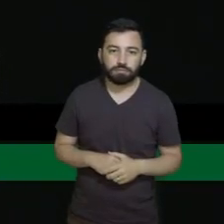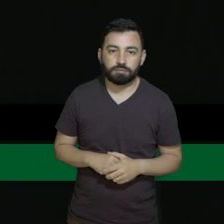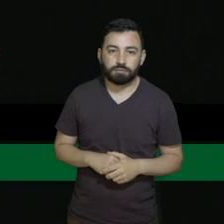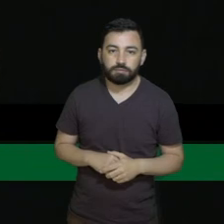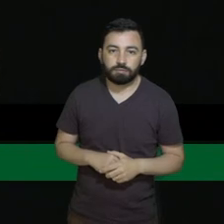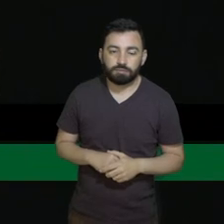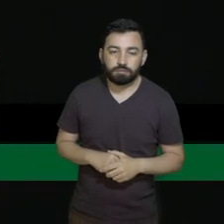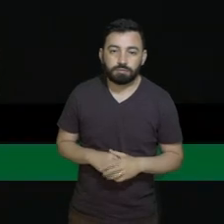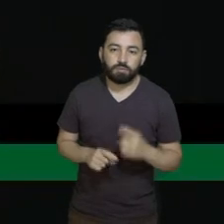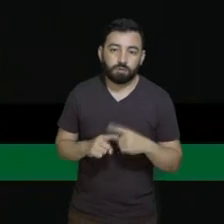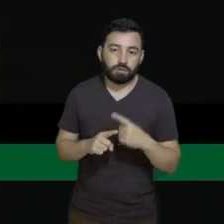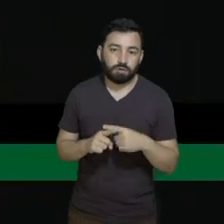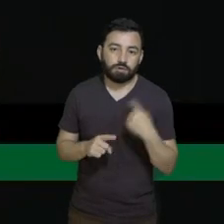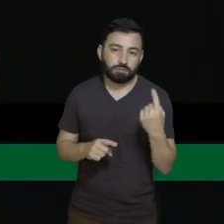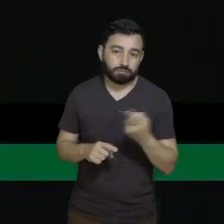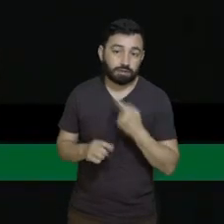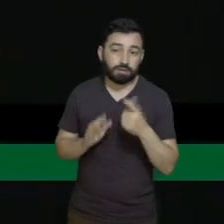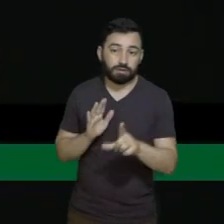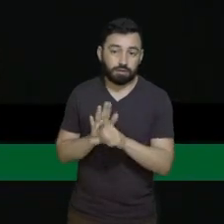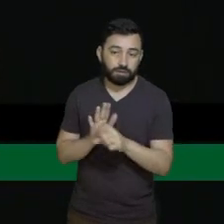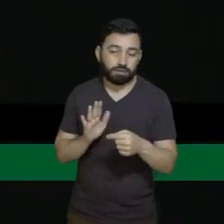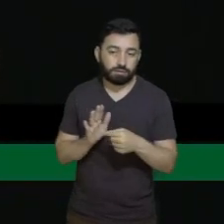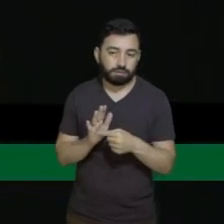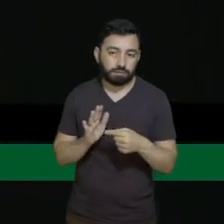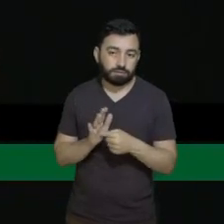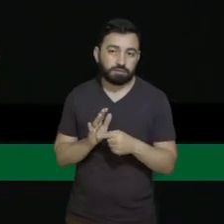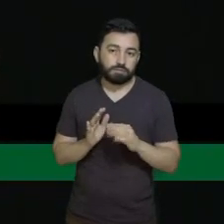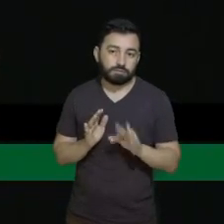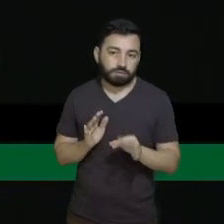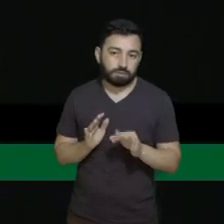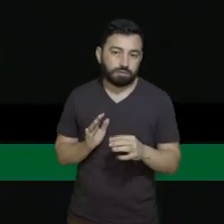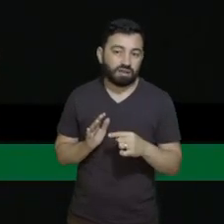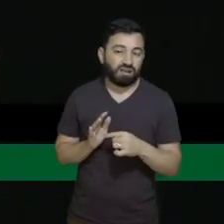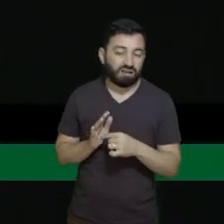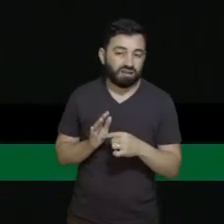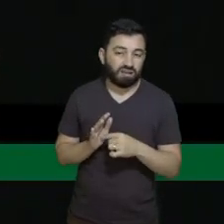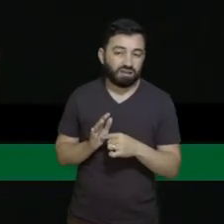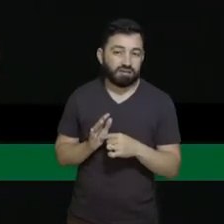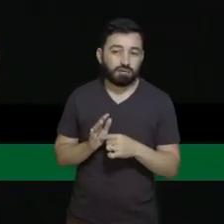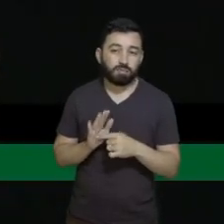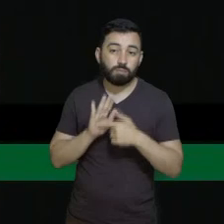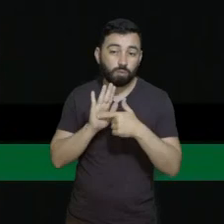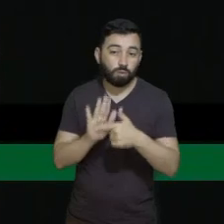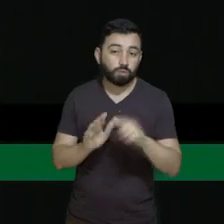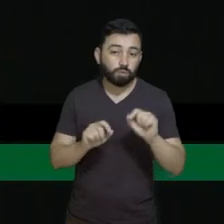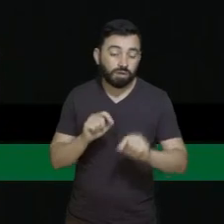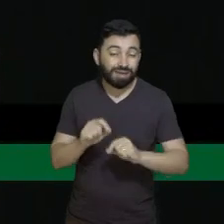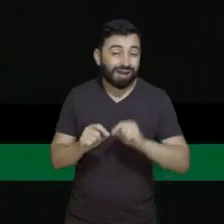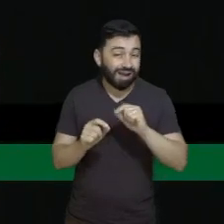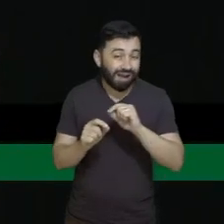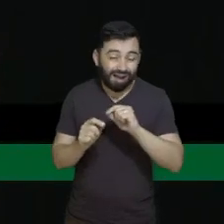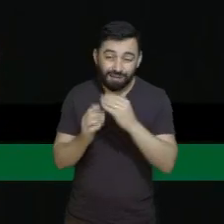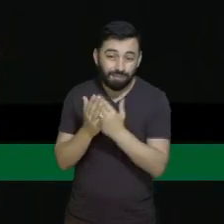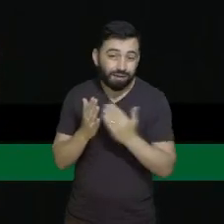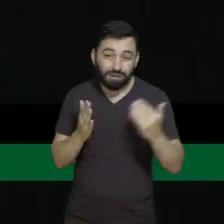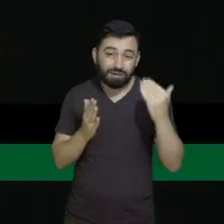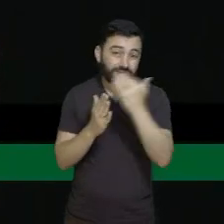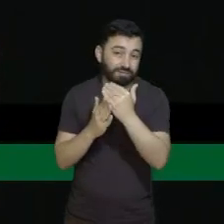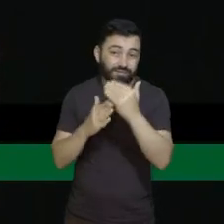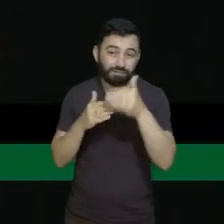porque a nossa lei, senhor presidente, esta que se aprova aqui amanhã, ela vai além. ela